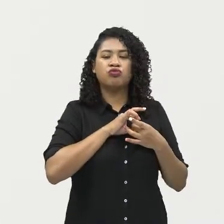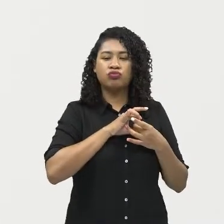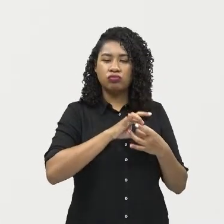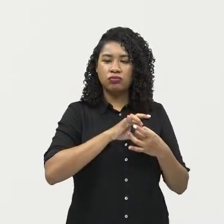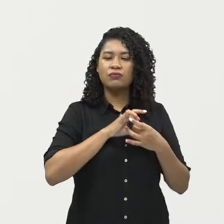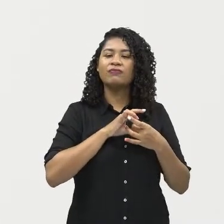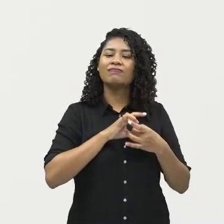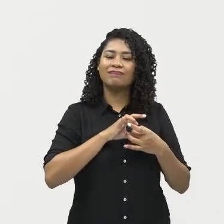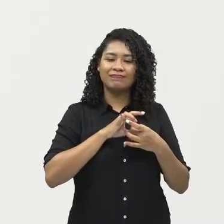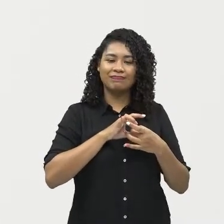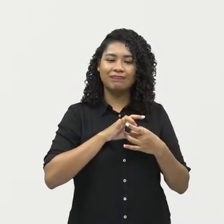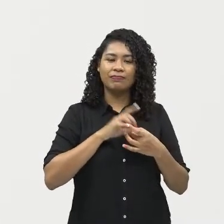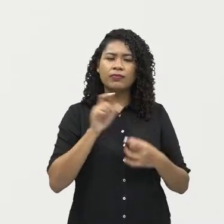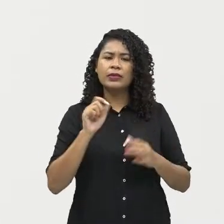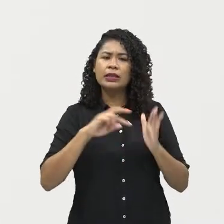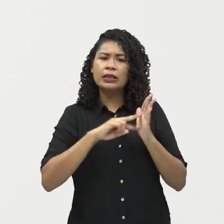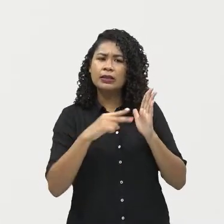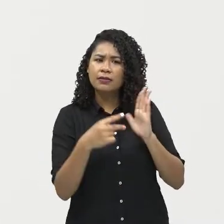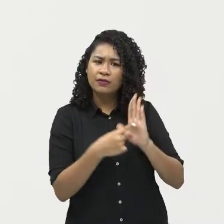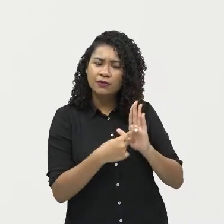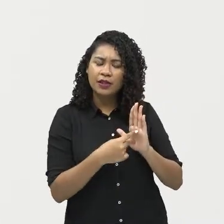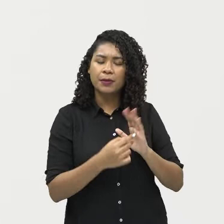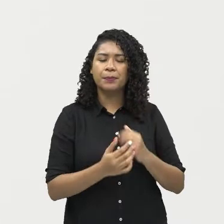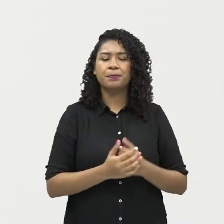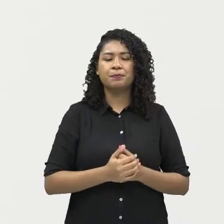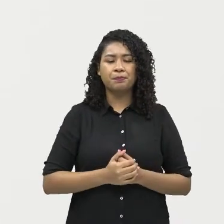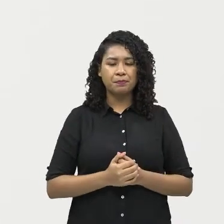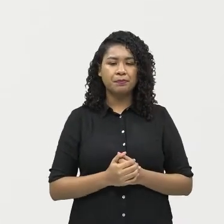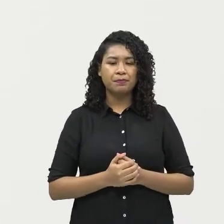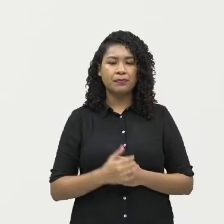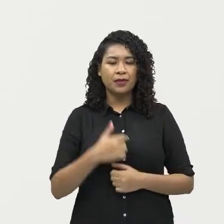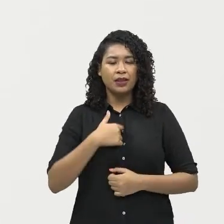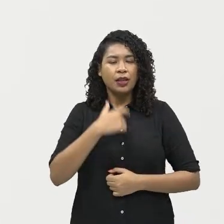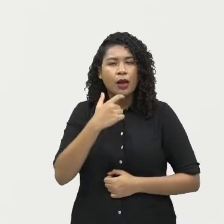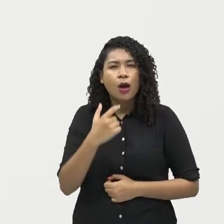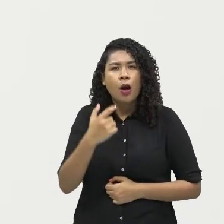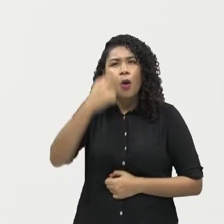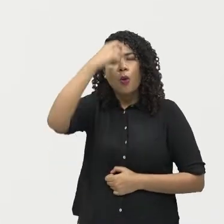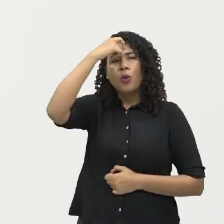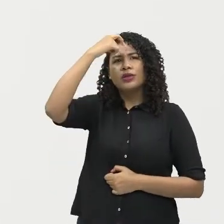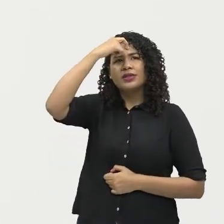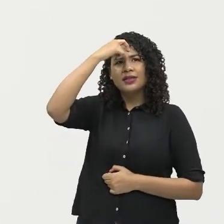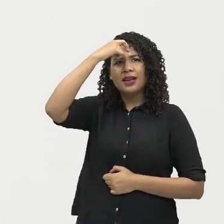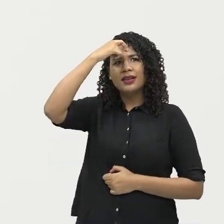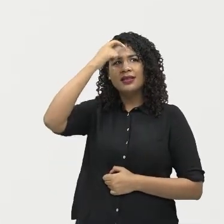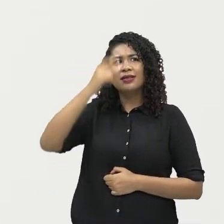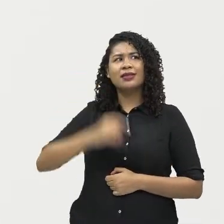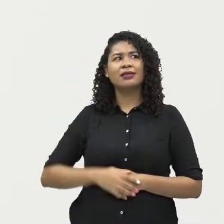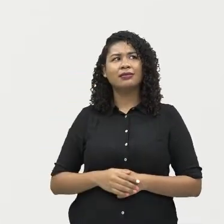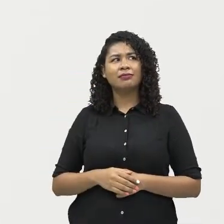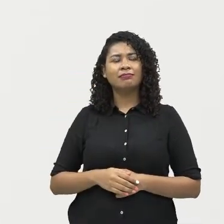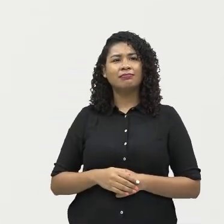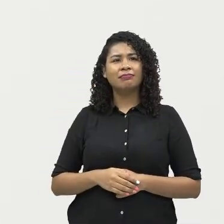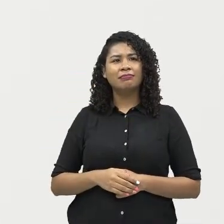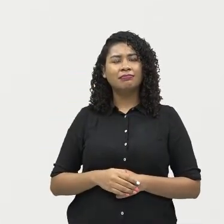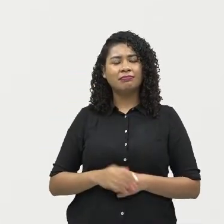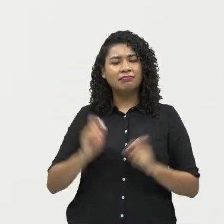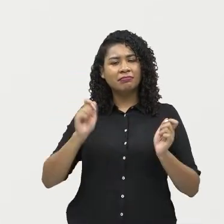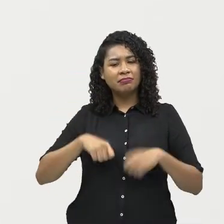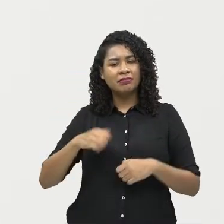Ou seja, quando eu tenho consciência que eu tenho um fim,